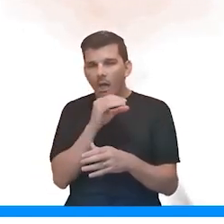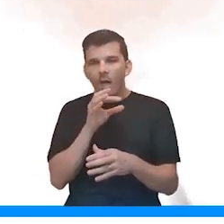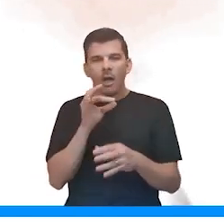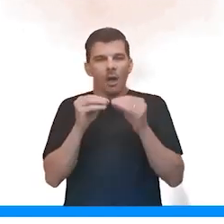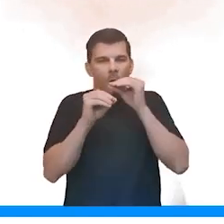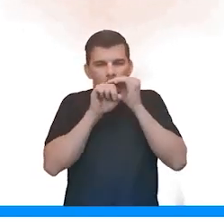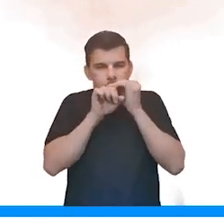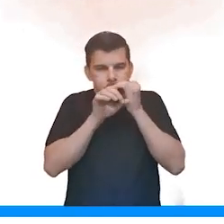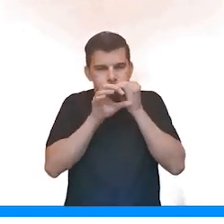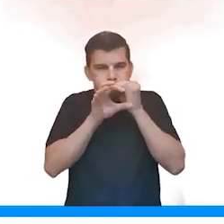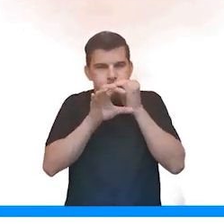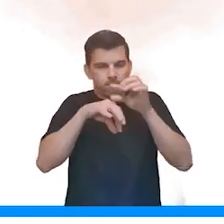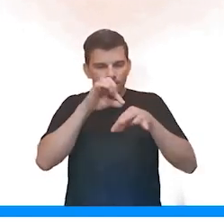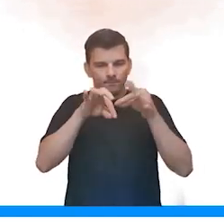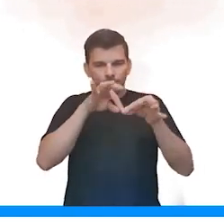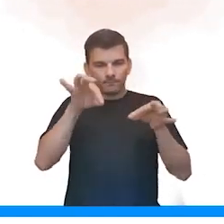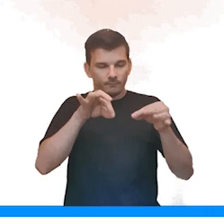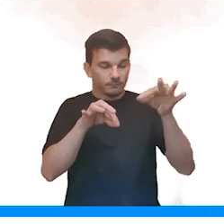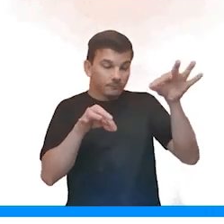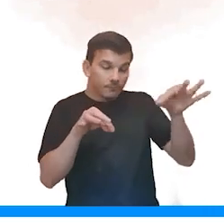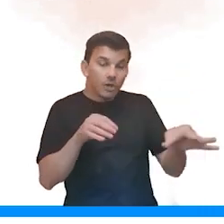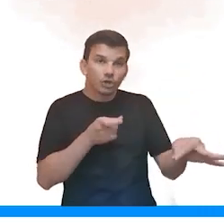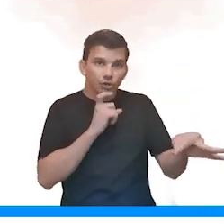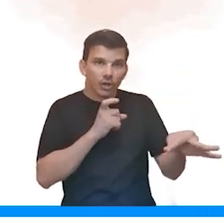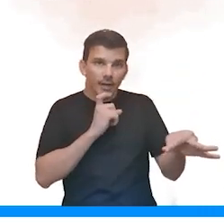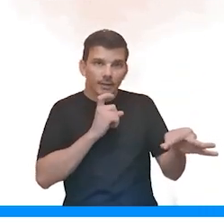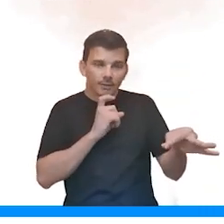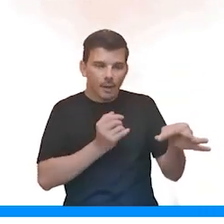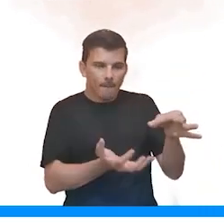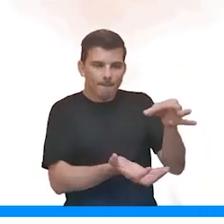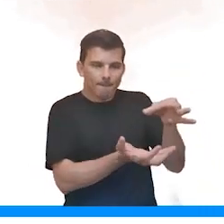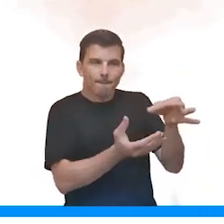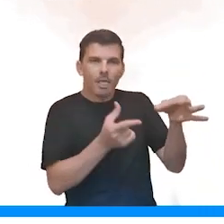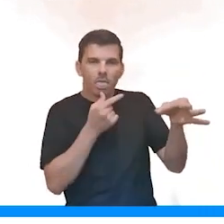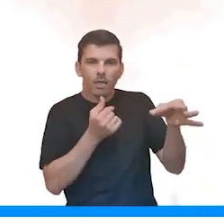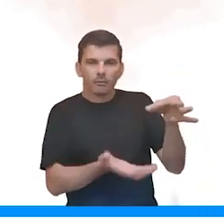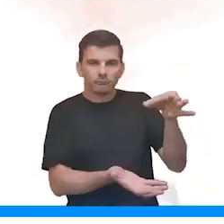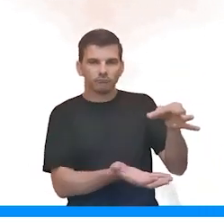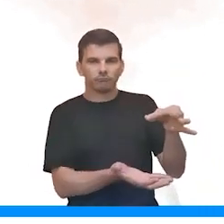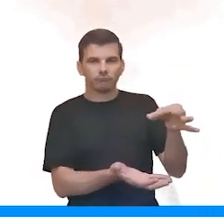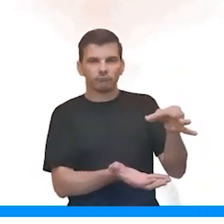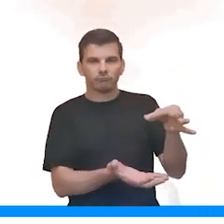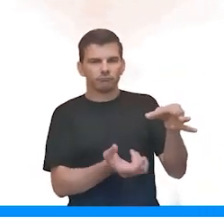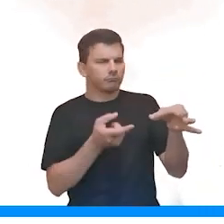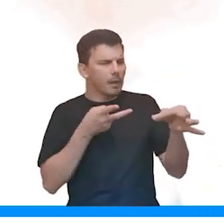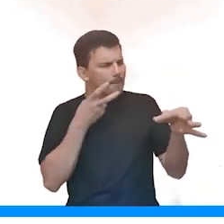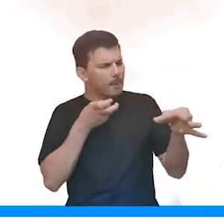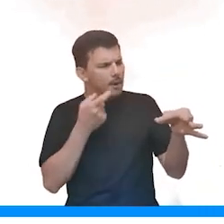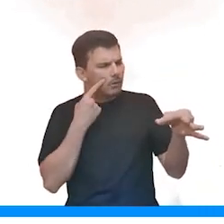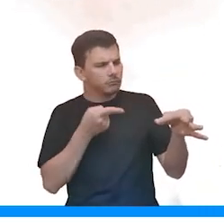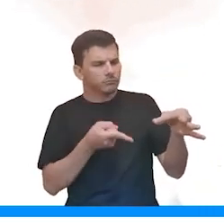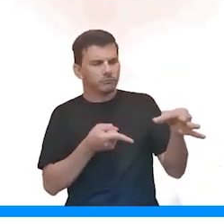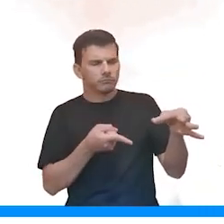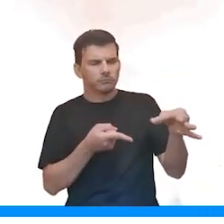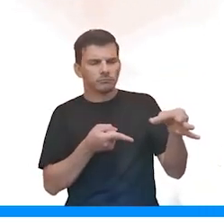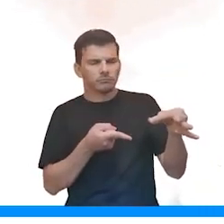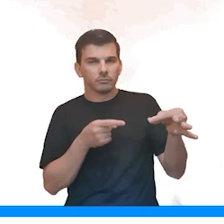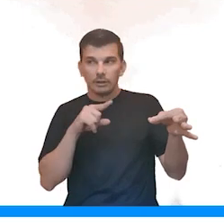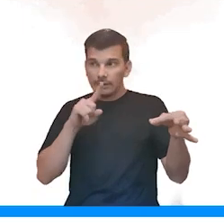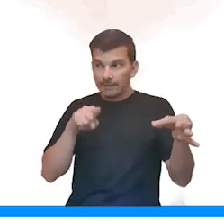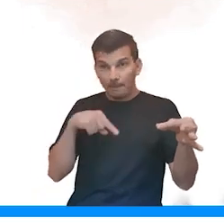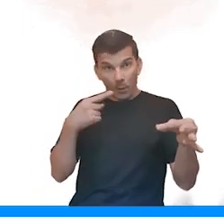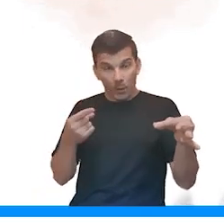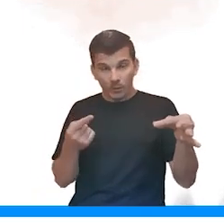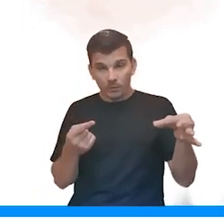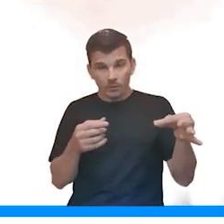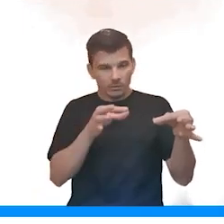quente. Pega esse balão de ar, enche ele, amarra e põe na água gelada. Percebam o que vai acontecer?